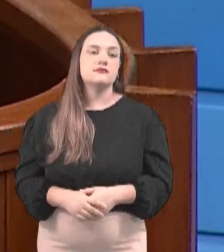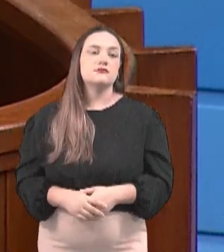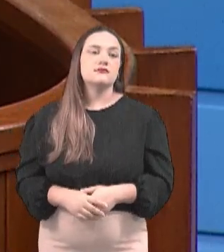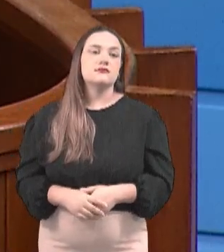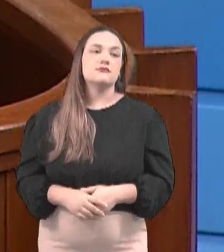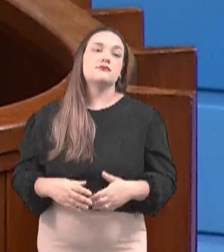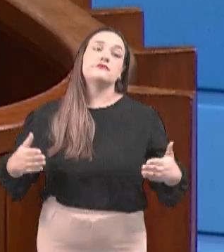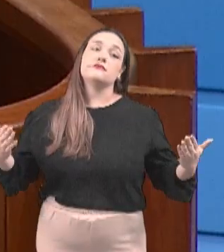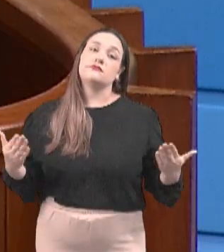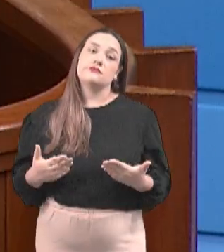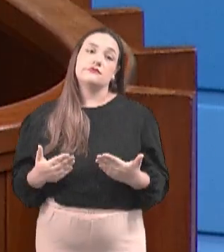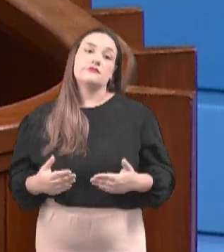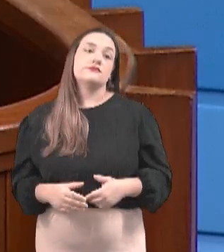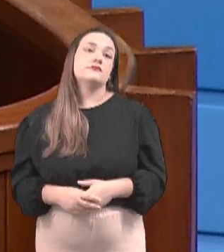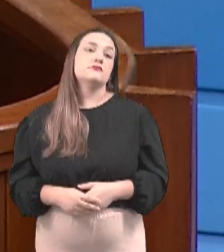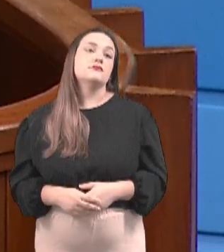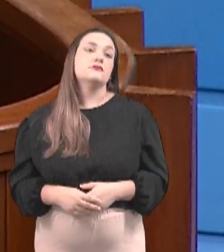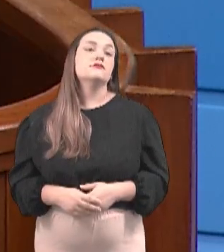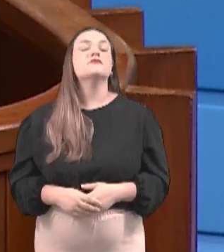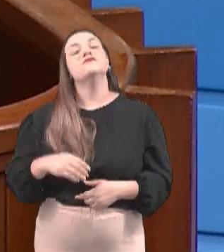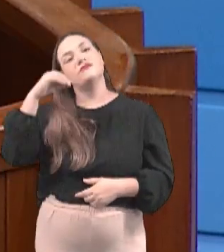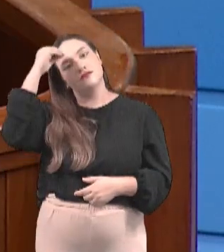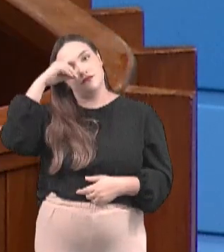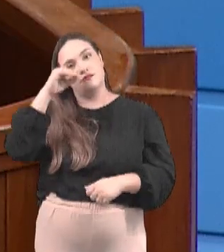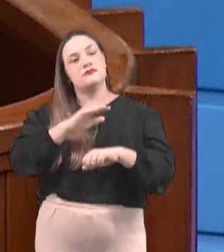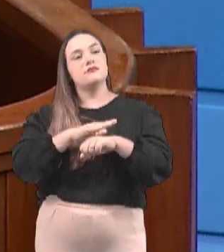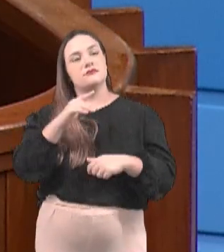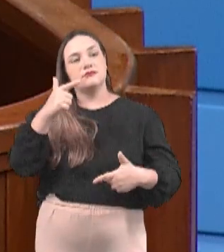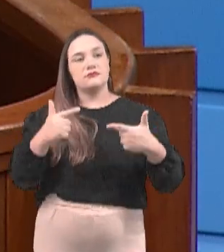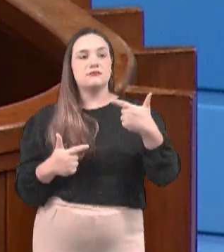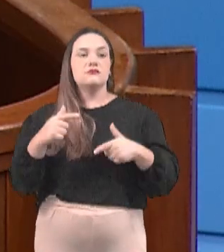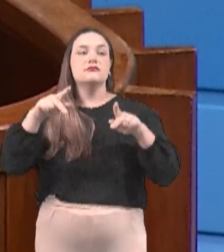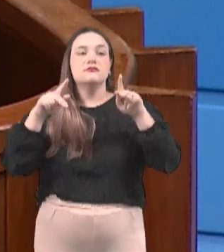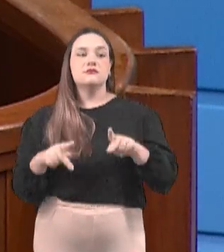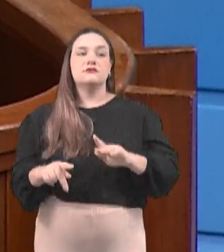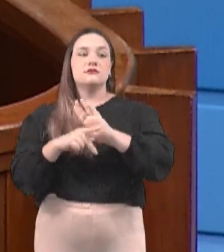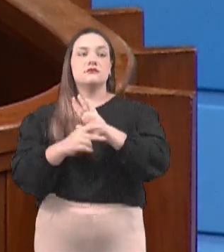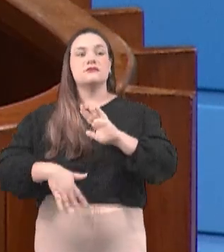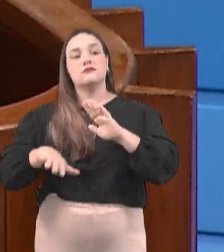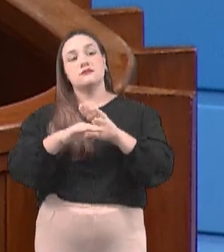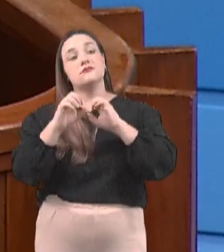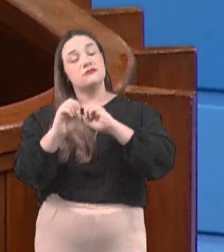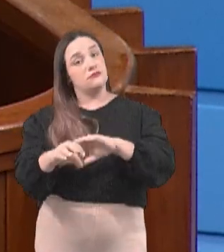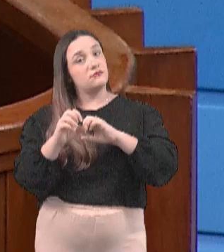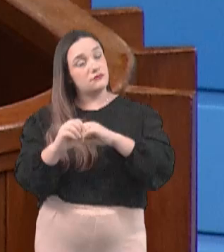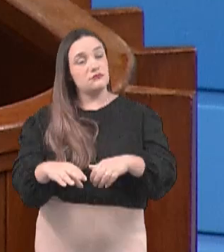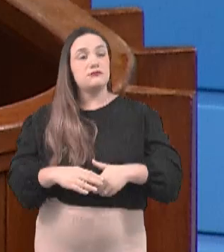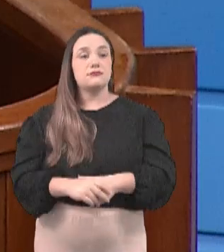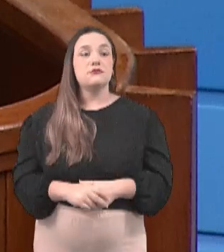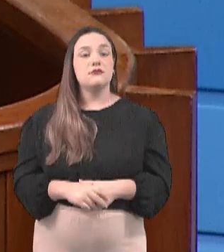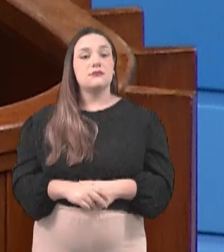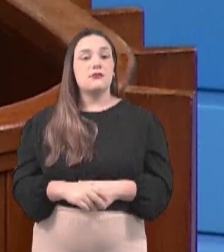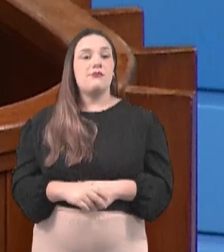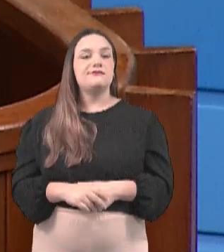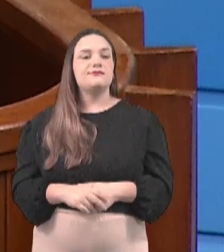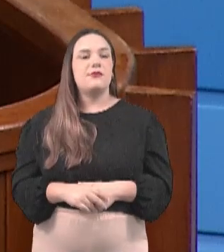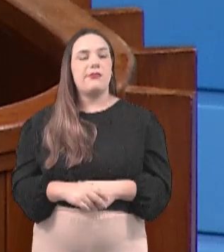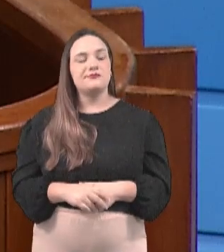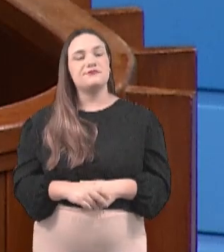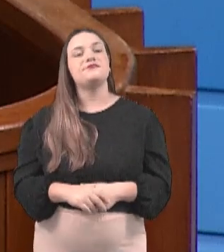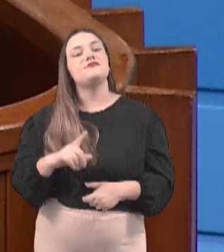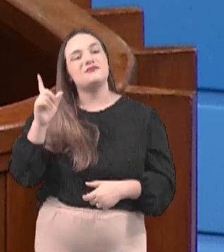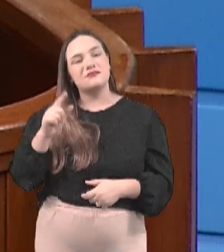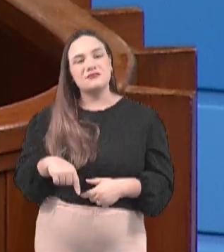se mostrar agora num enfraquecimento da política educacional, no sucateamento